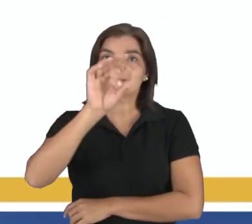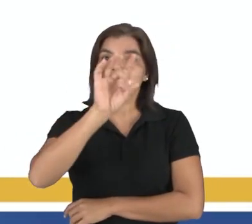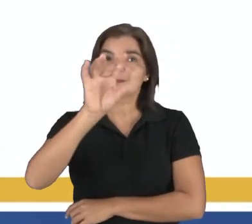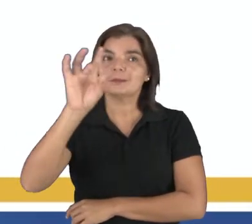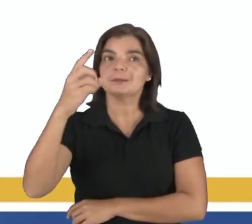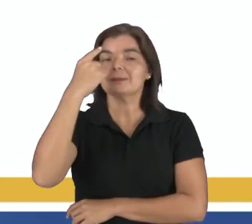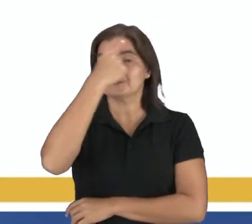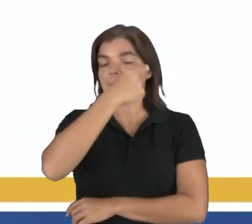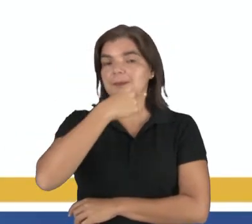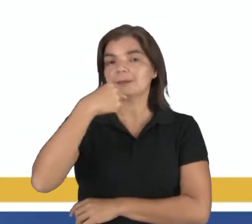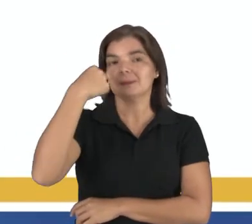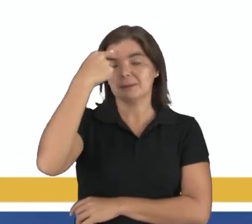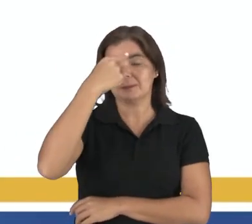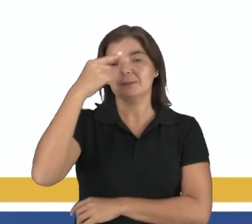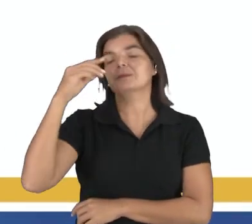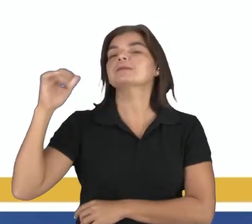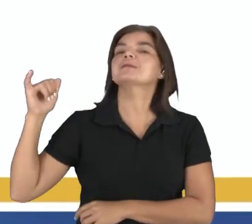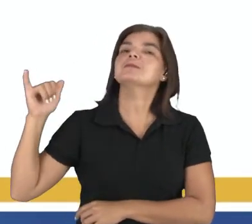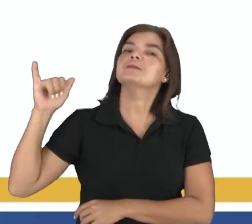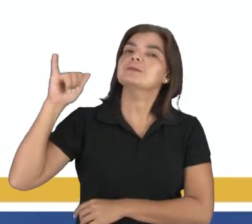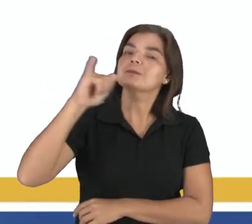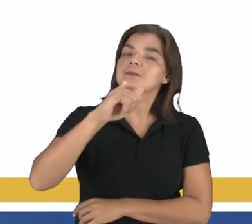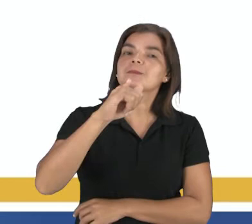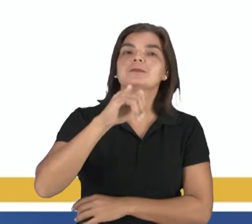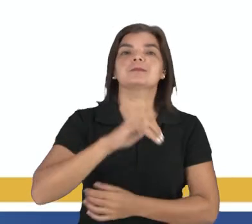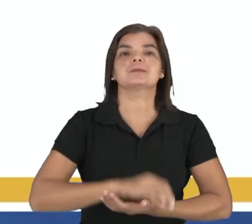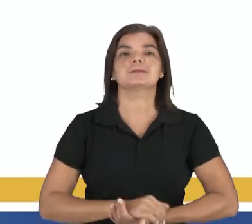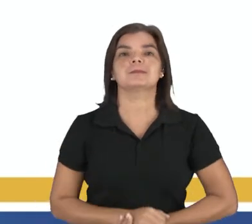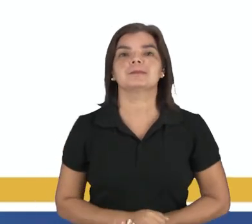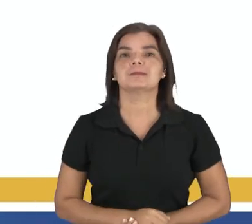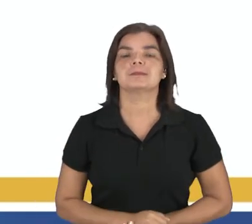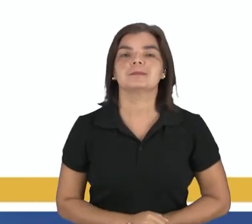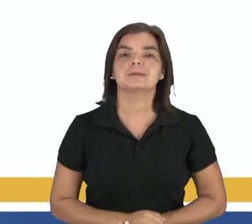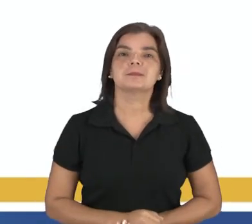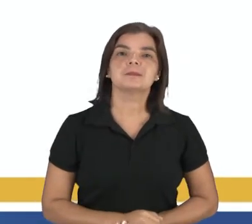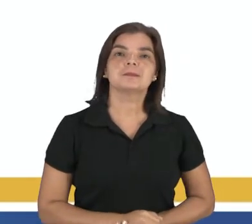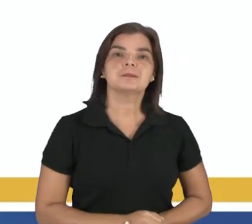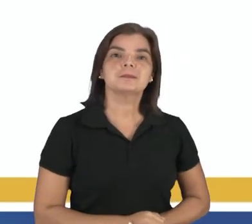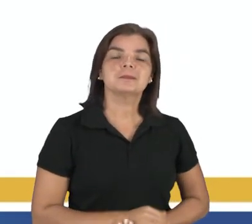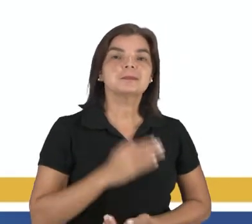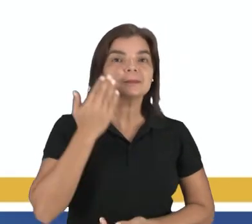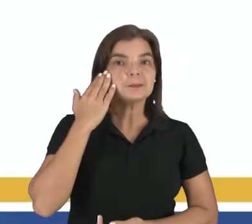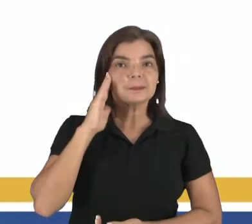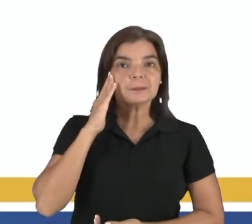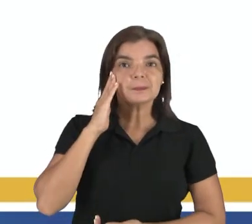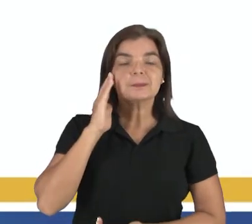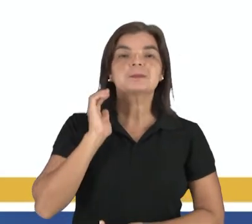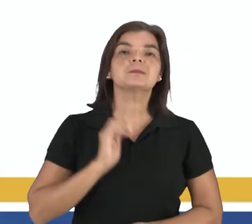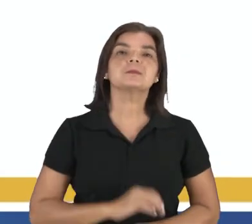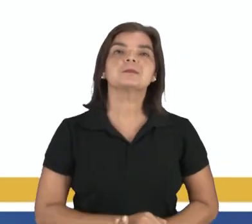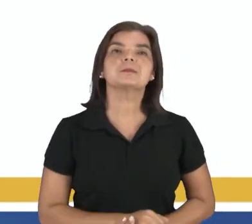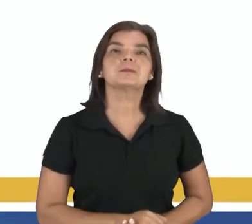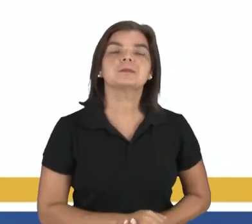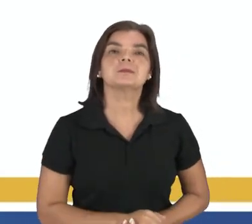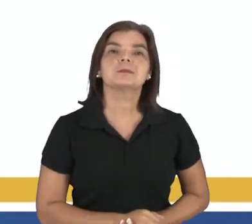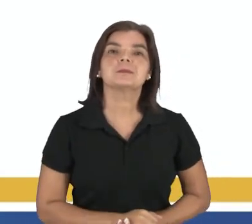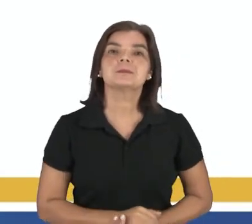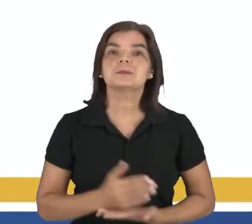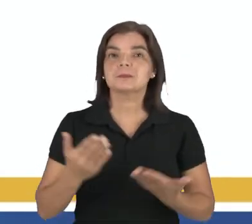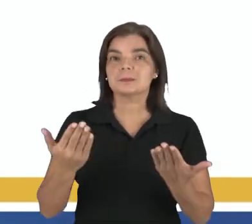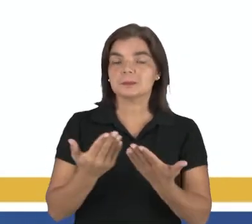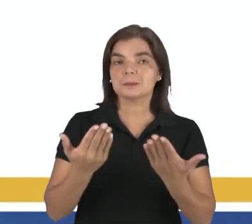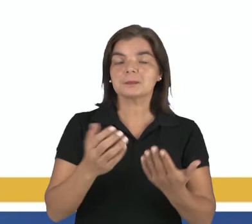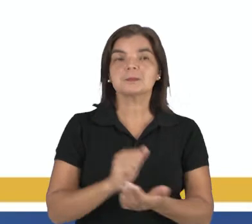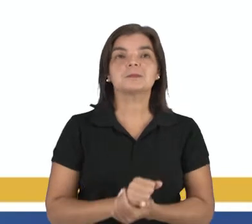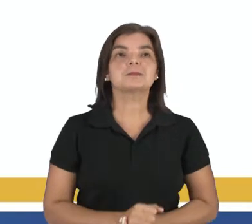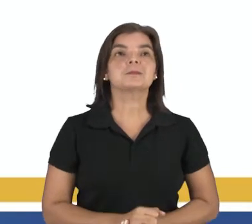km em cada hora de viagem. Tudo bem até aqui? Agora nós vamos a